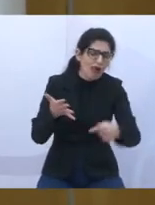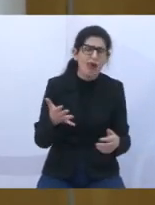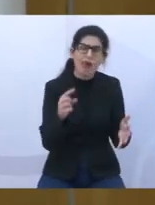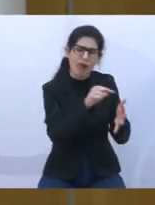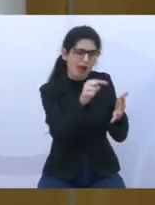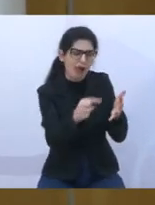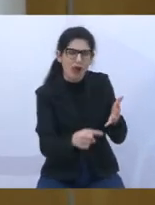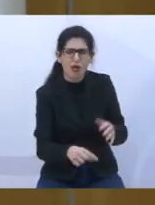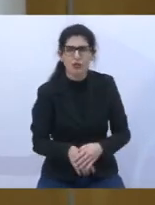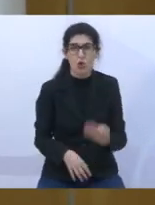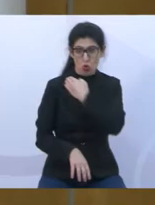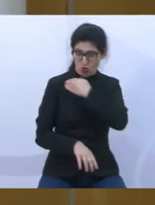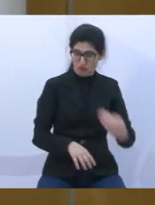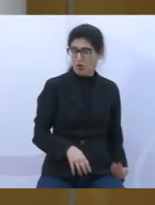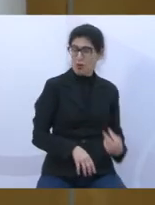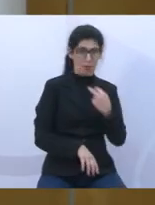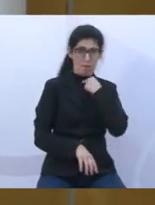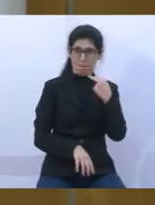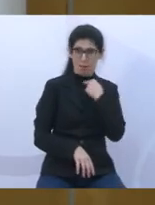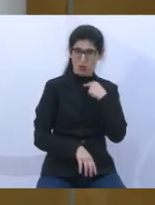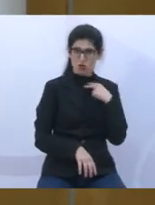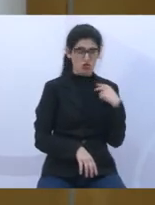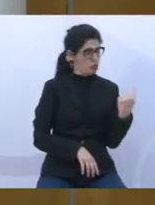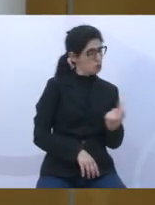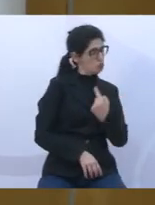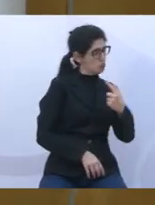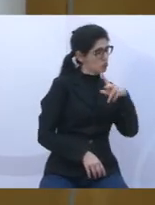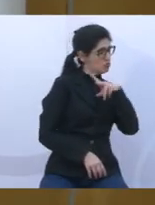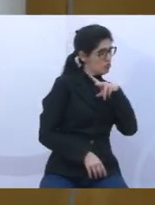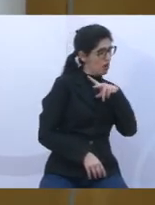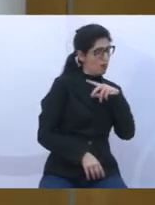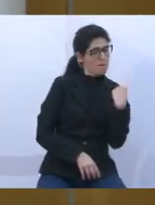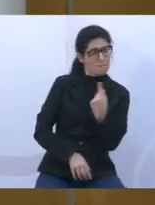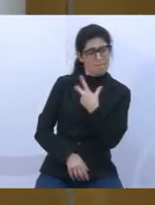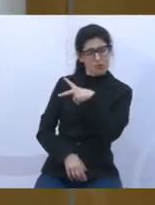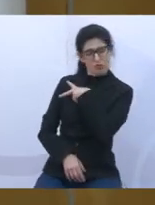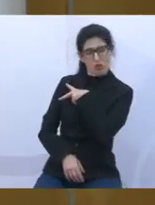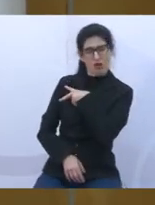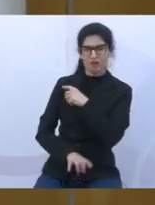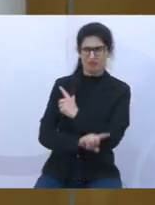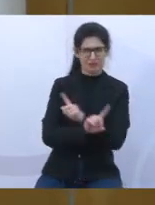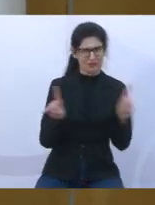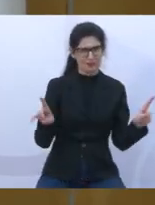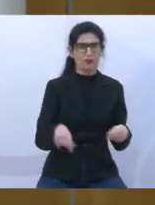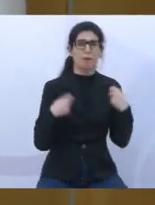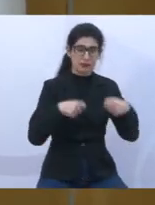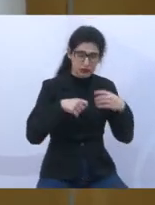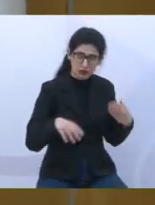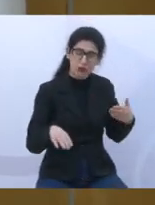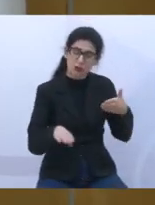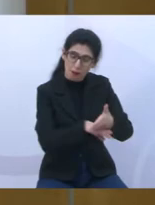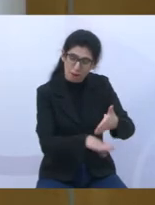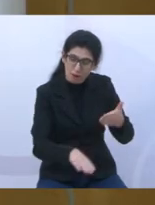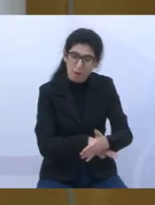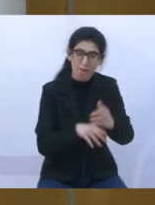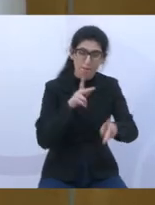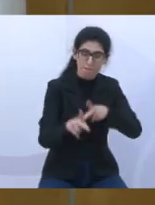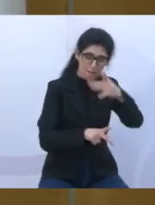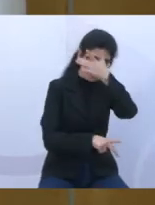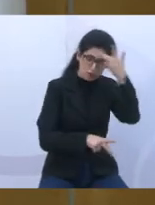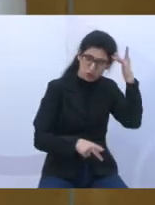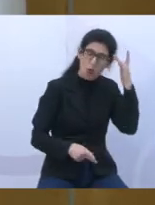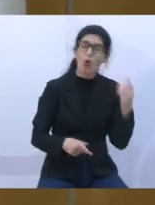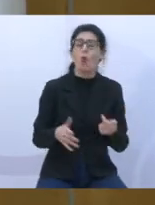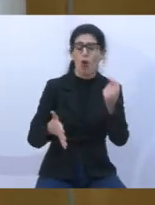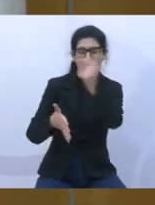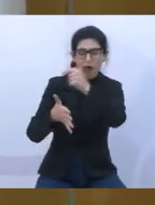governo não pode tomar as decisões pessoais ele tem que fazer o quê participar a população colocar plano de meta ver o